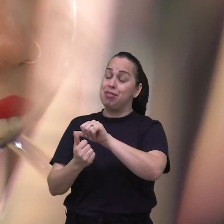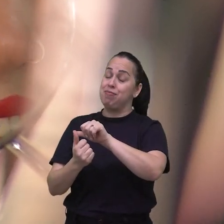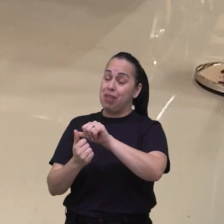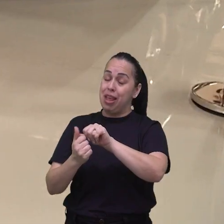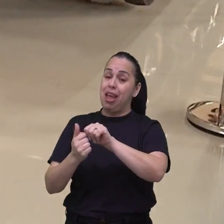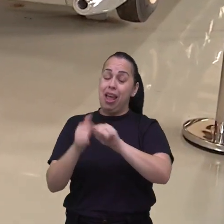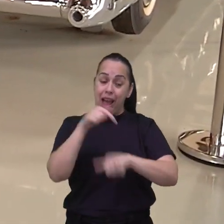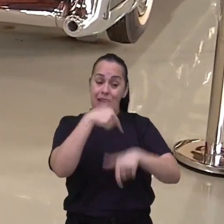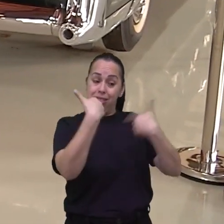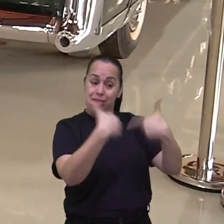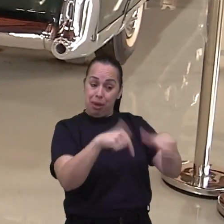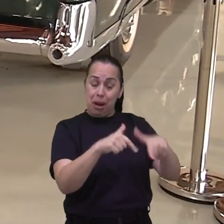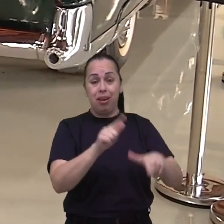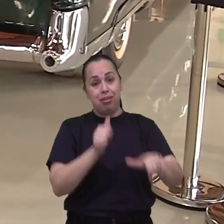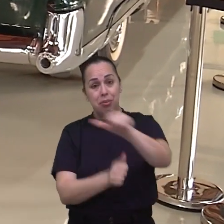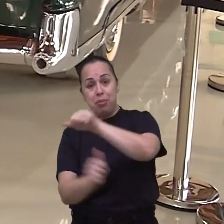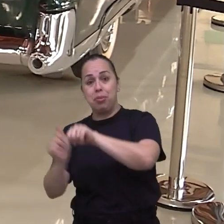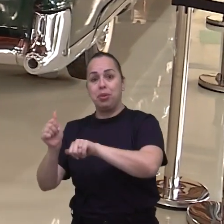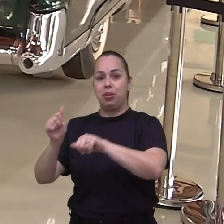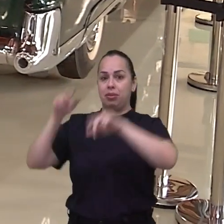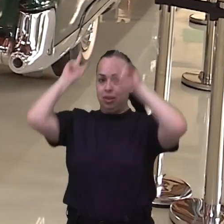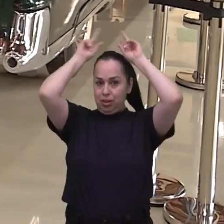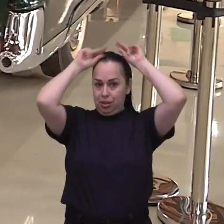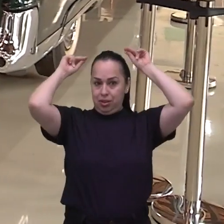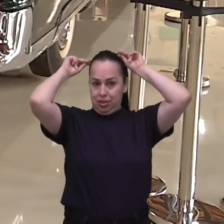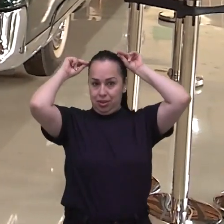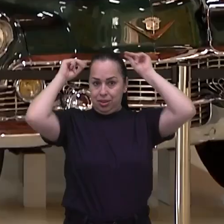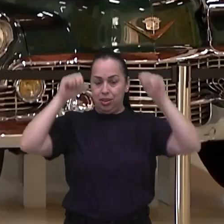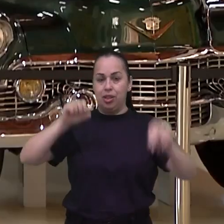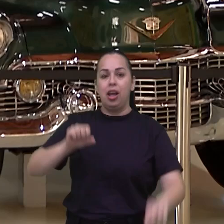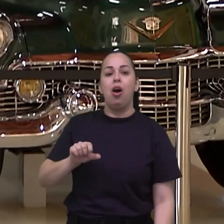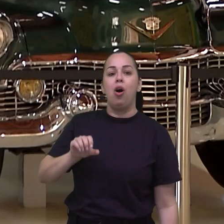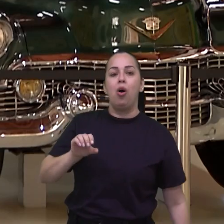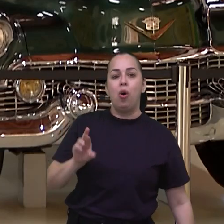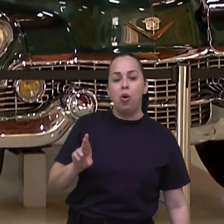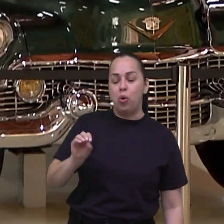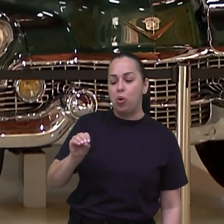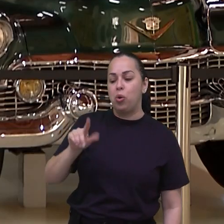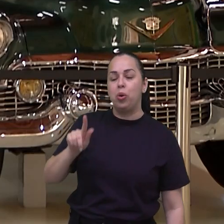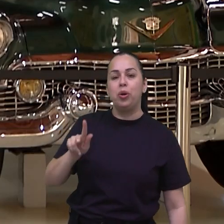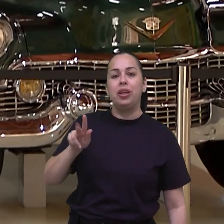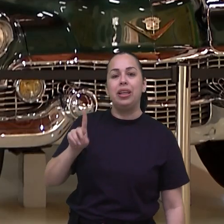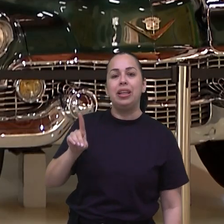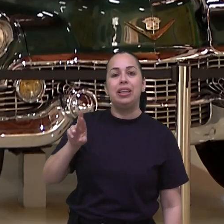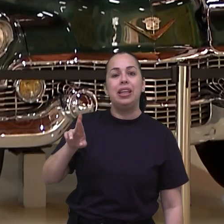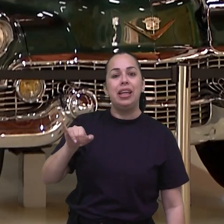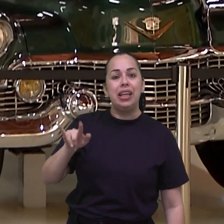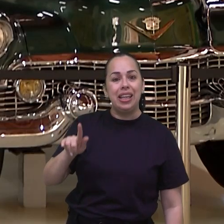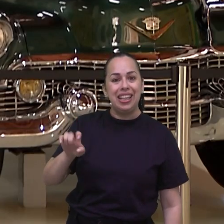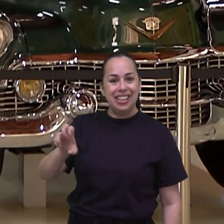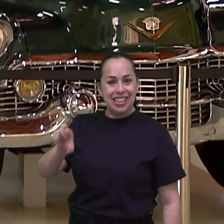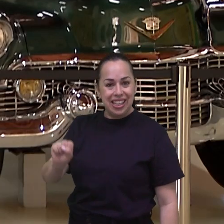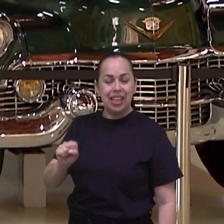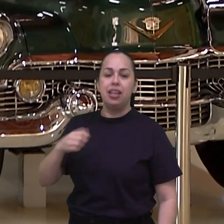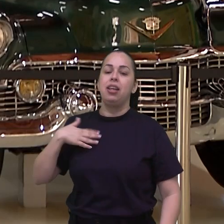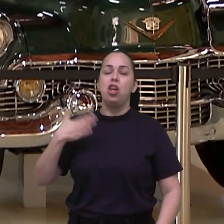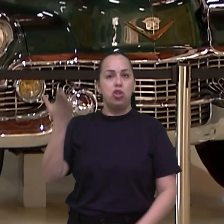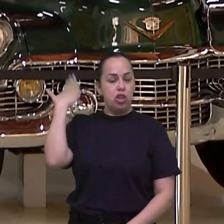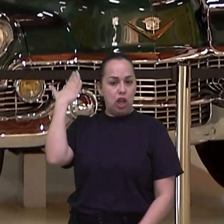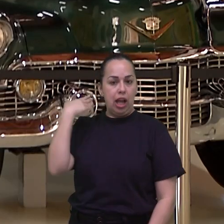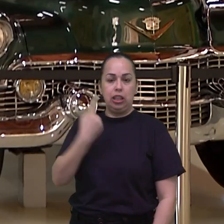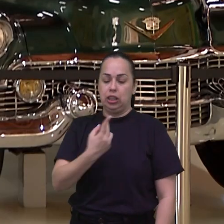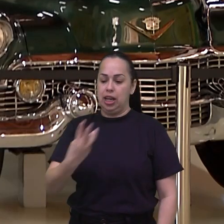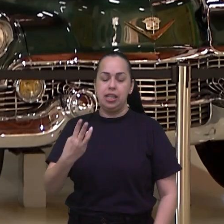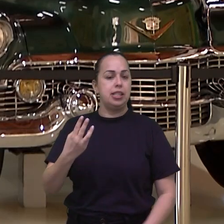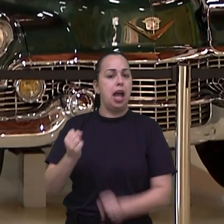a Larissa. Mas no resto do tempo, ela tem um alter ego. Bom, eu sou a senhorita Ela Rodrigues, eu sou PNAP há 13 anos e a